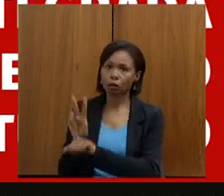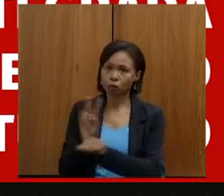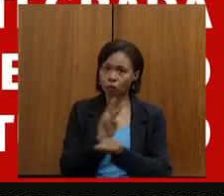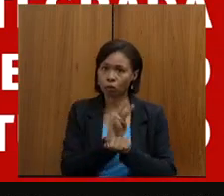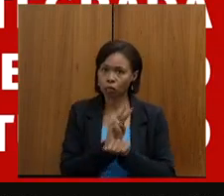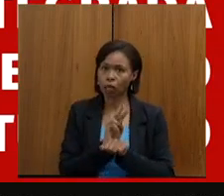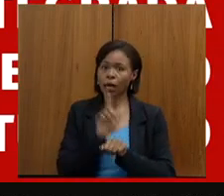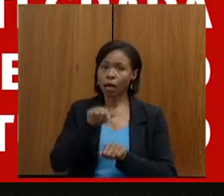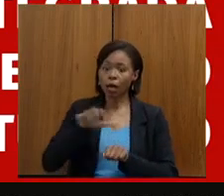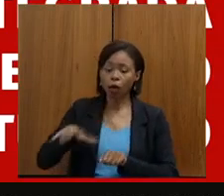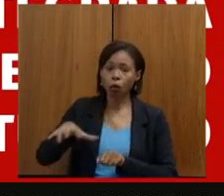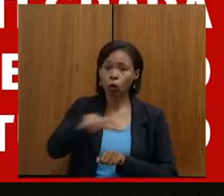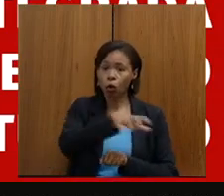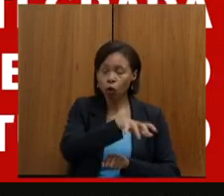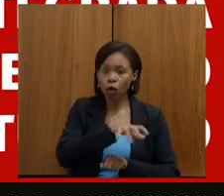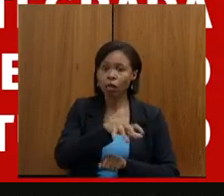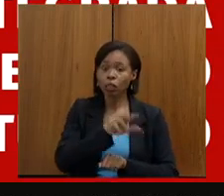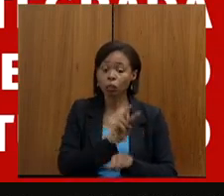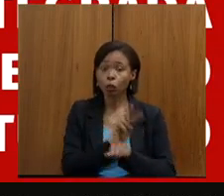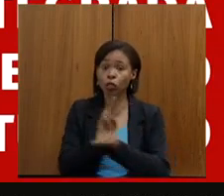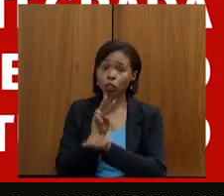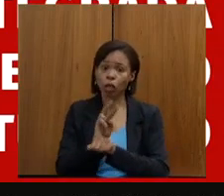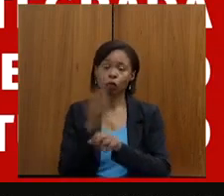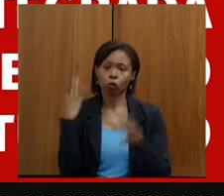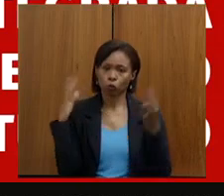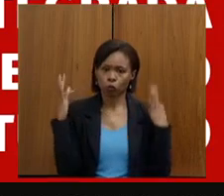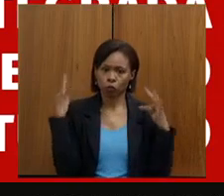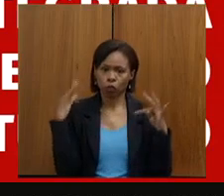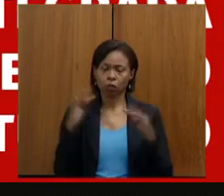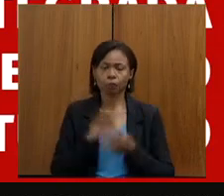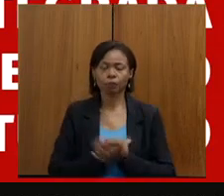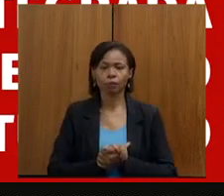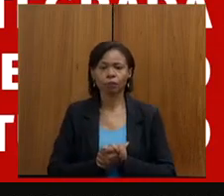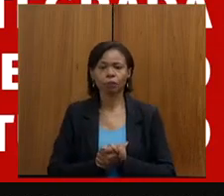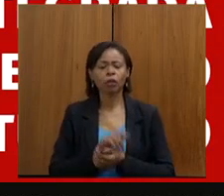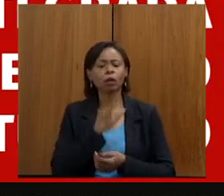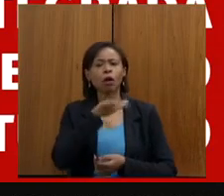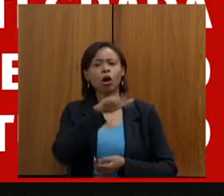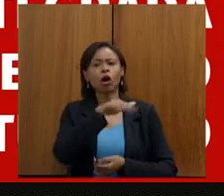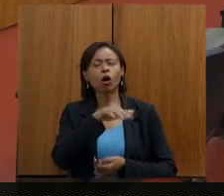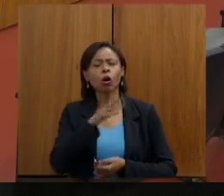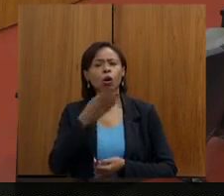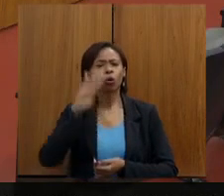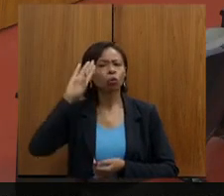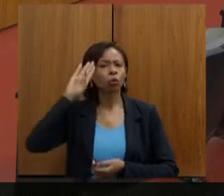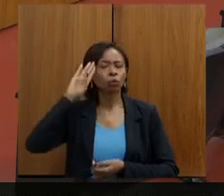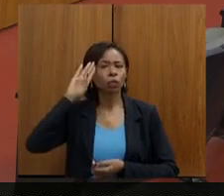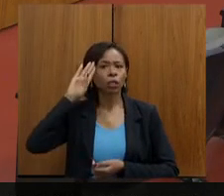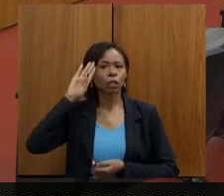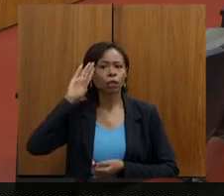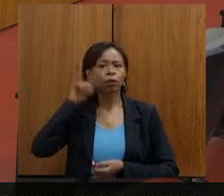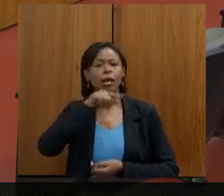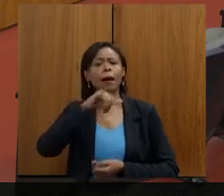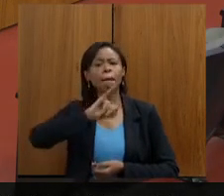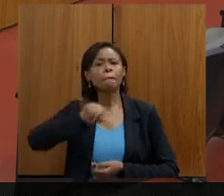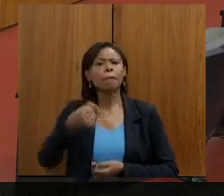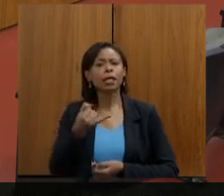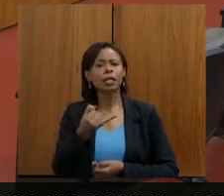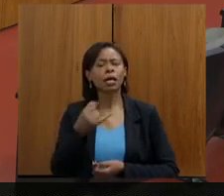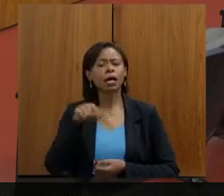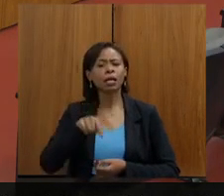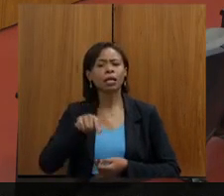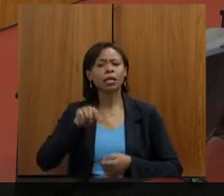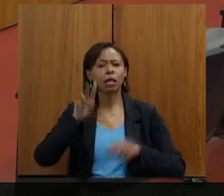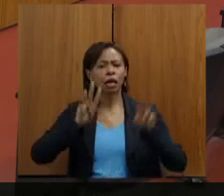chama de rede integrada de proteção ao turismo Comandante Seria bom se eu aproveitar a transmissão ao vivo da TV Assembleia para